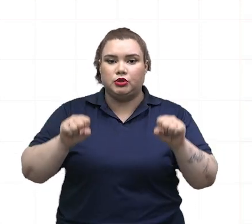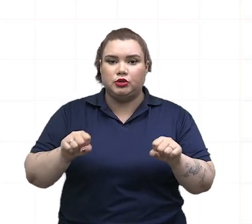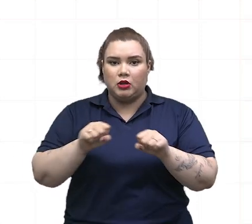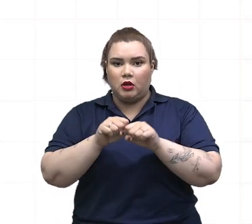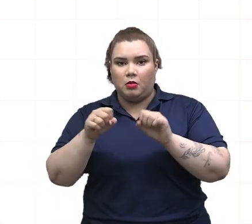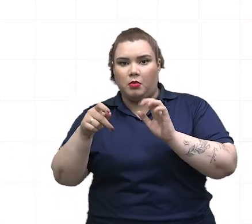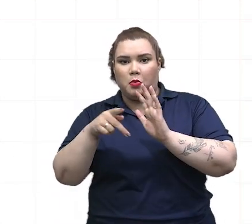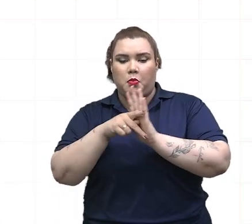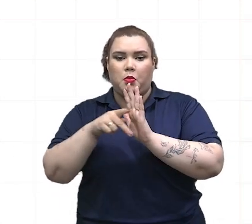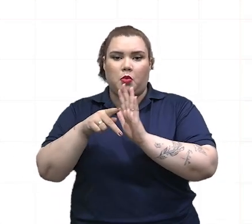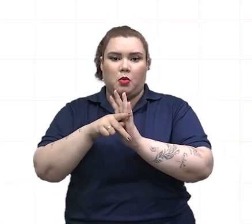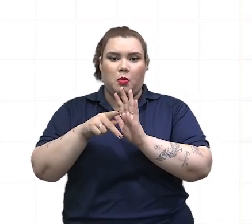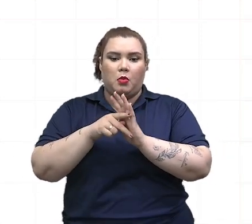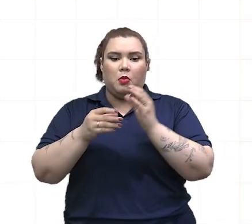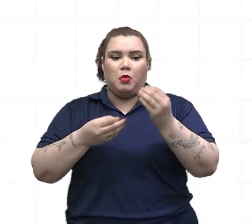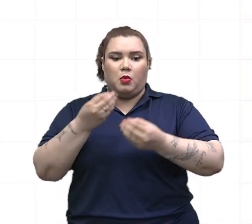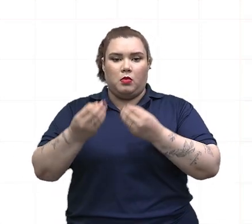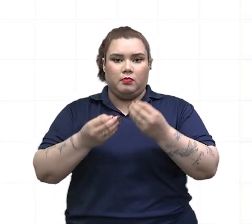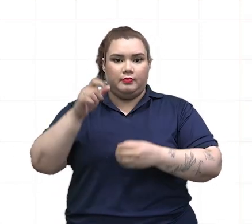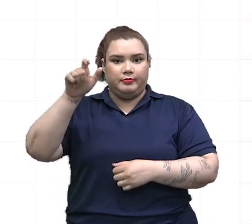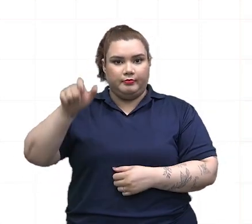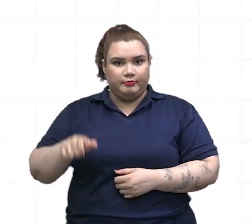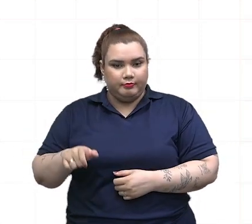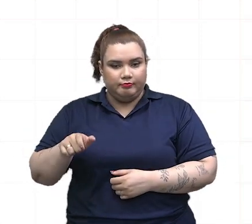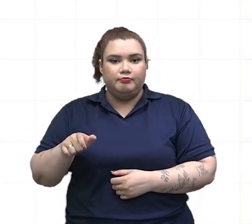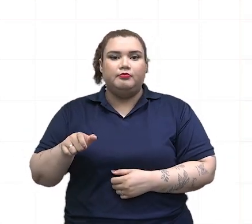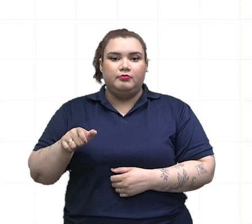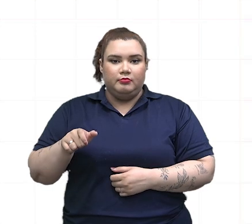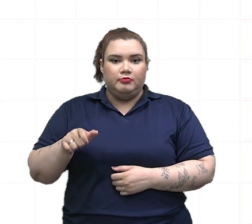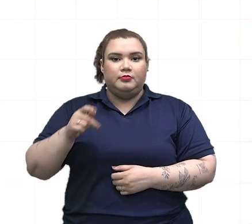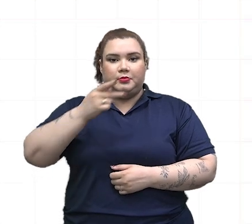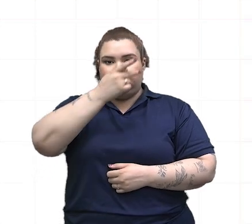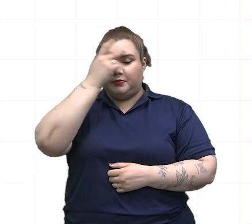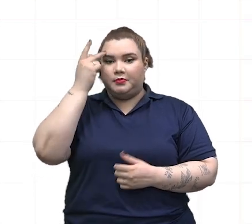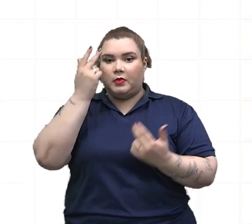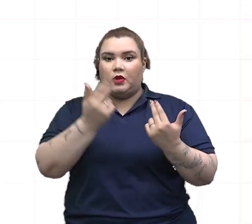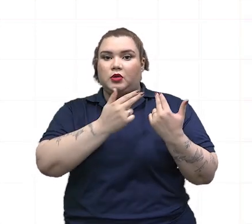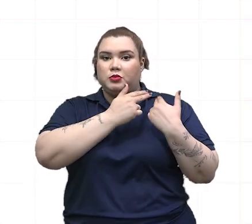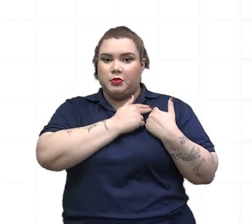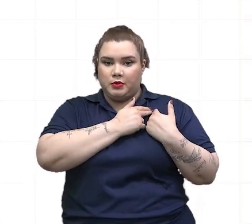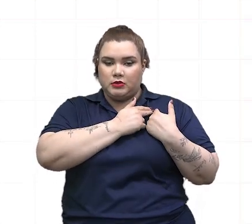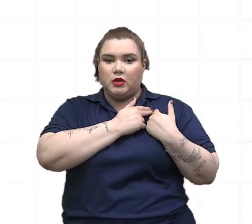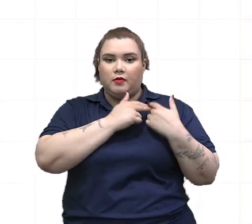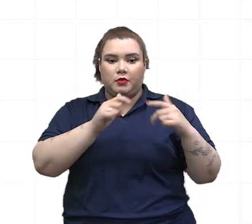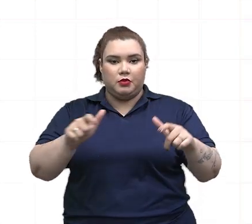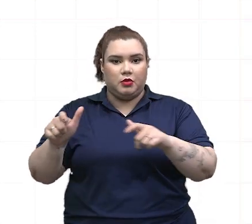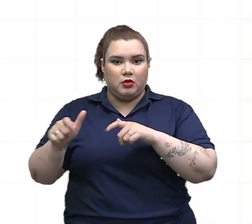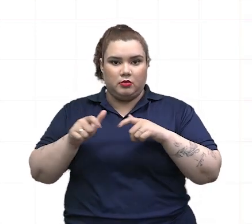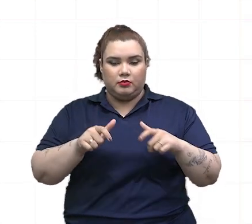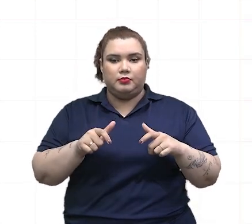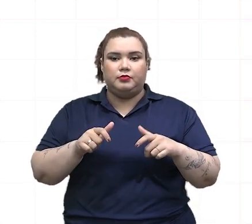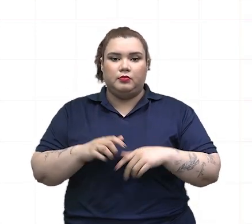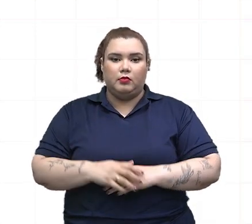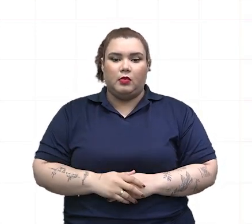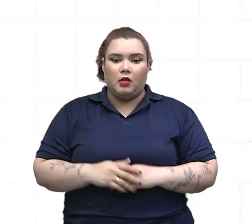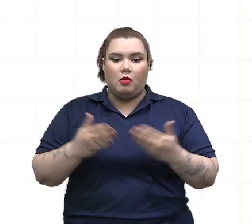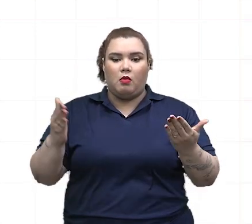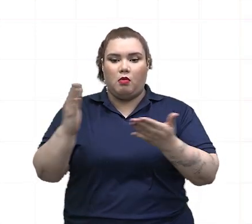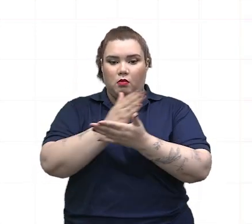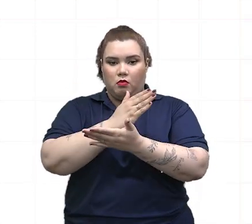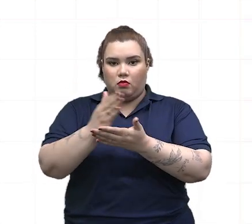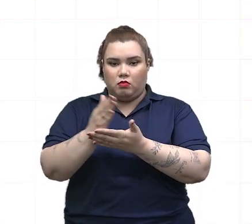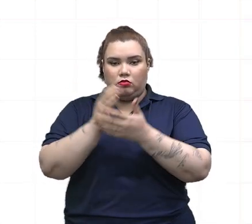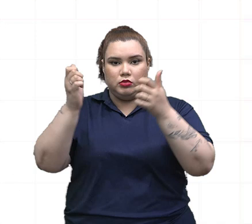do servo para com o seu senhor, o senhor das terras, e vice-versa, o que alguns historiadores chamam de